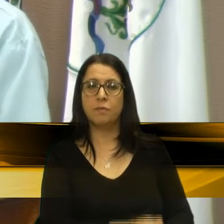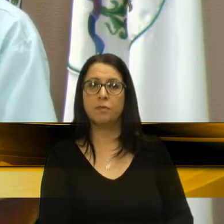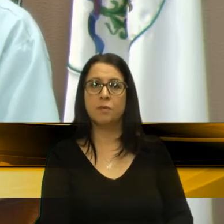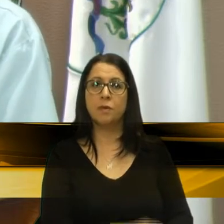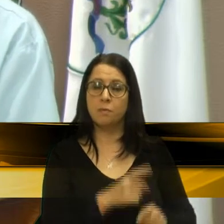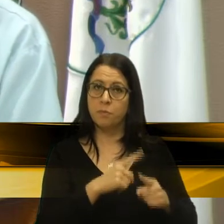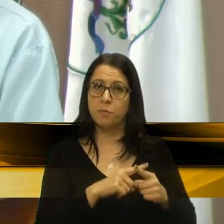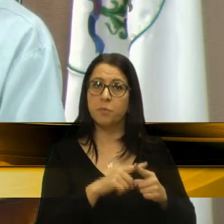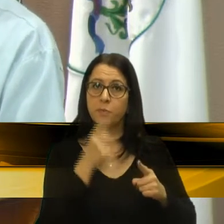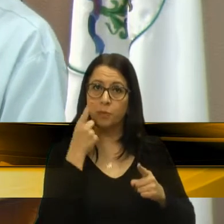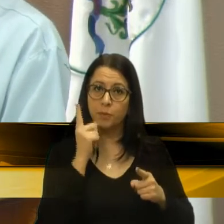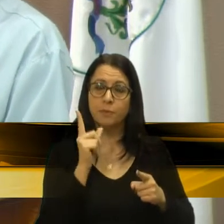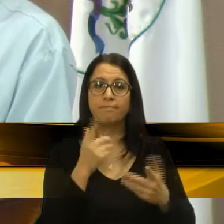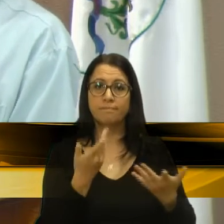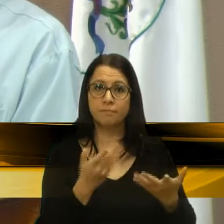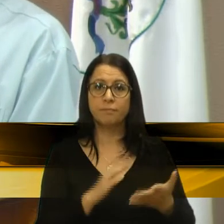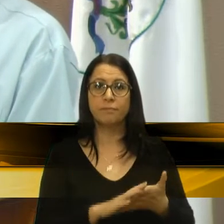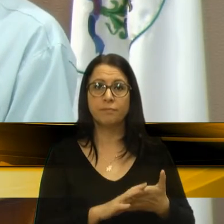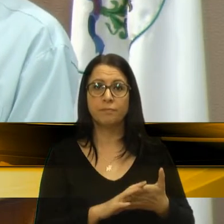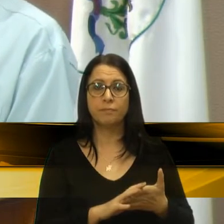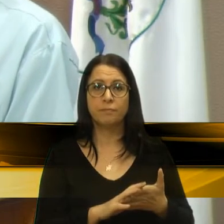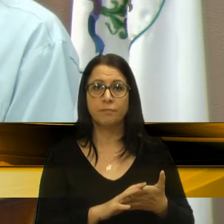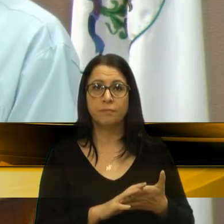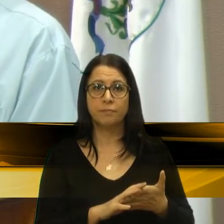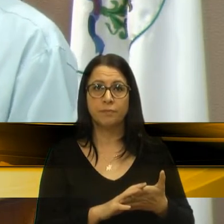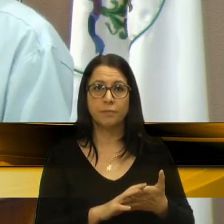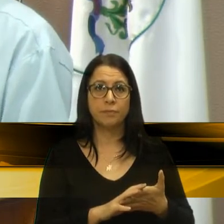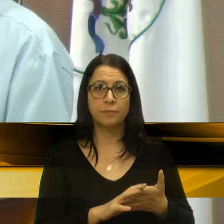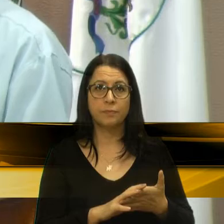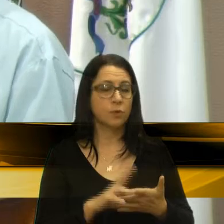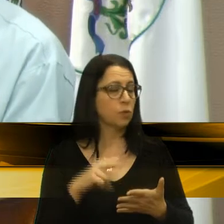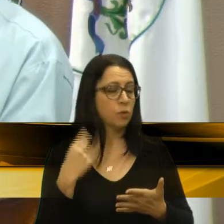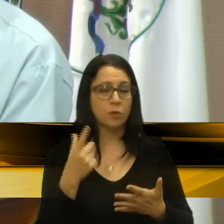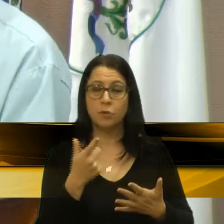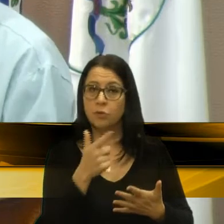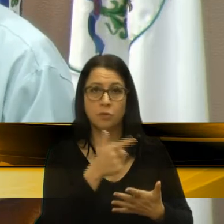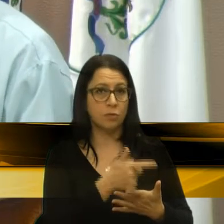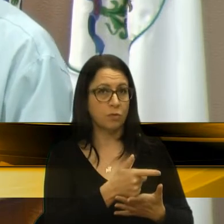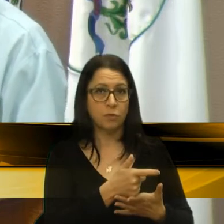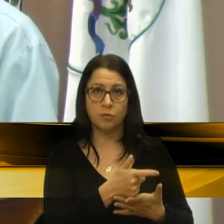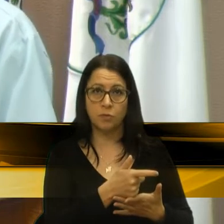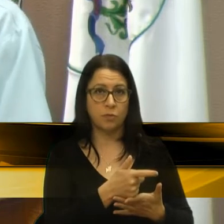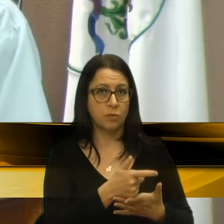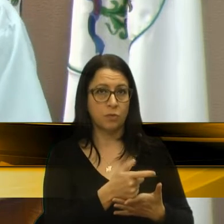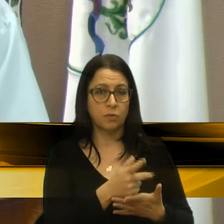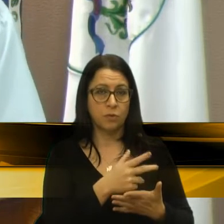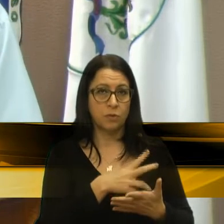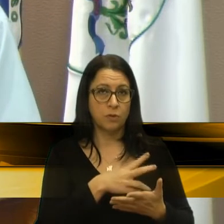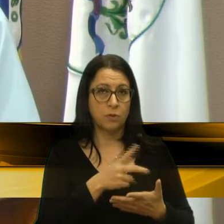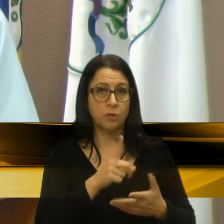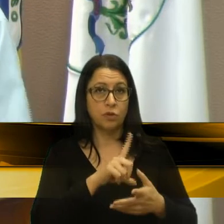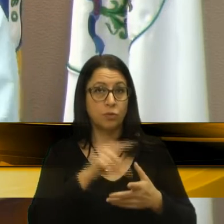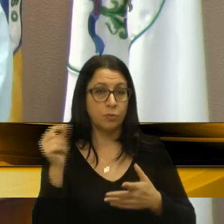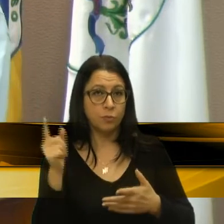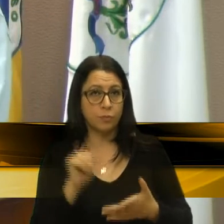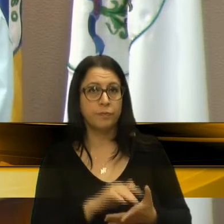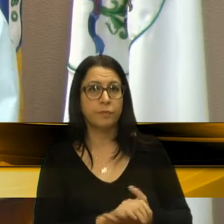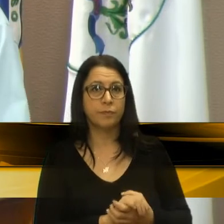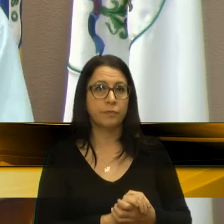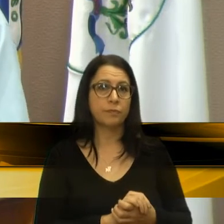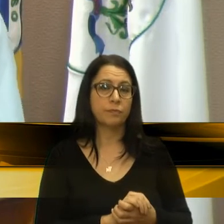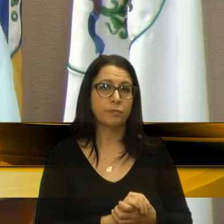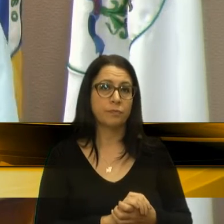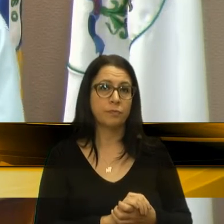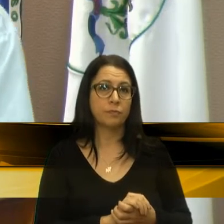conta disso nós conseguimos senão nós nem aquela mas sim assim levado embora mas é